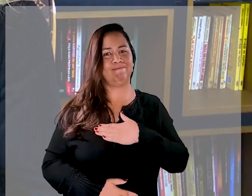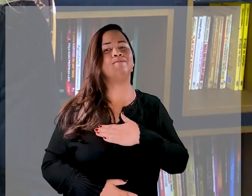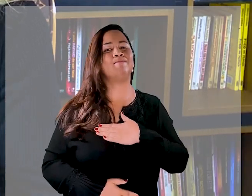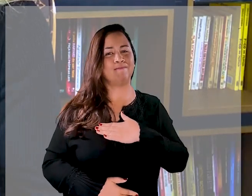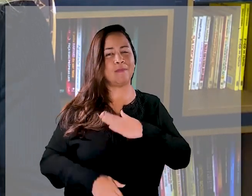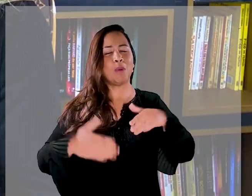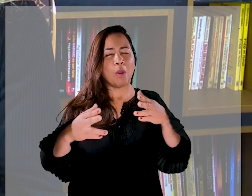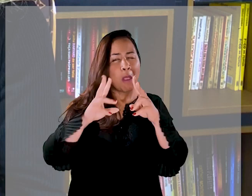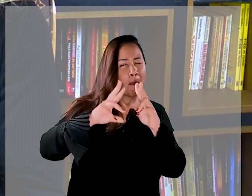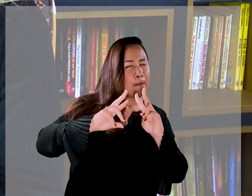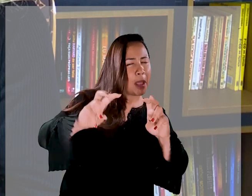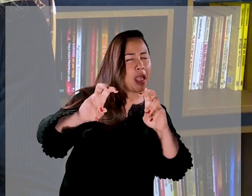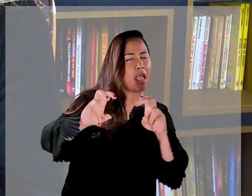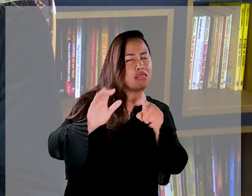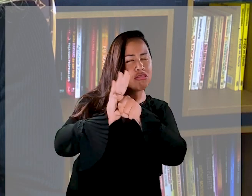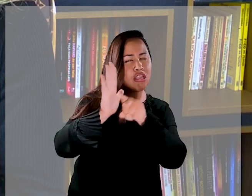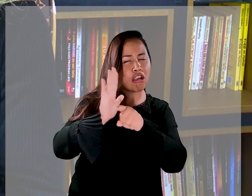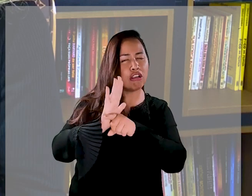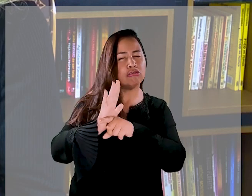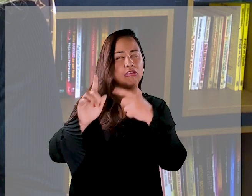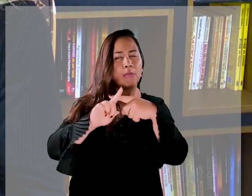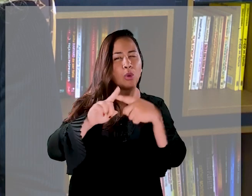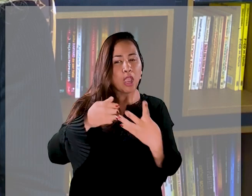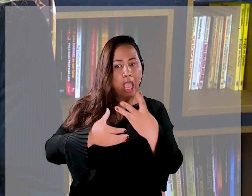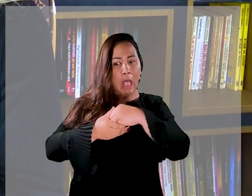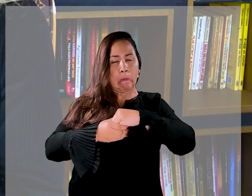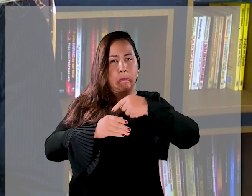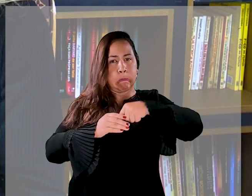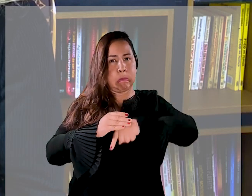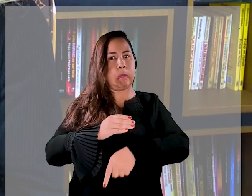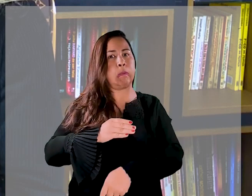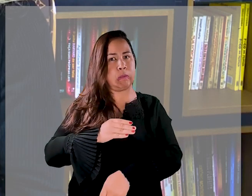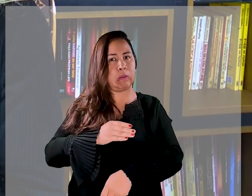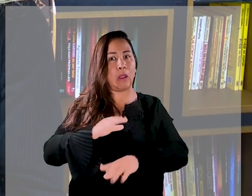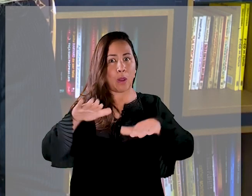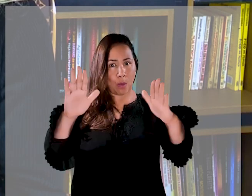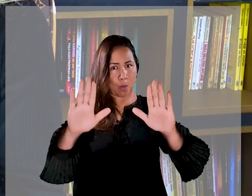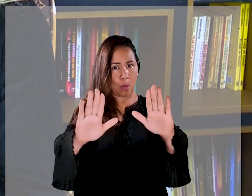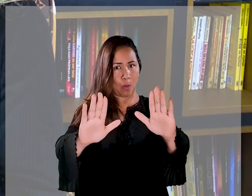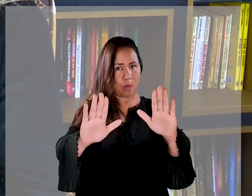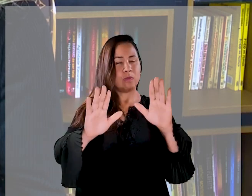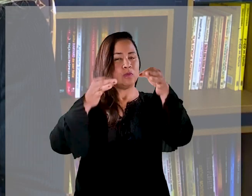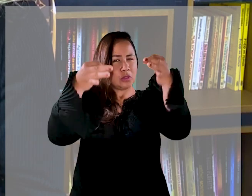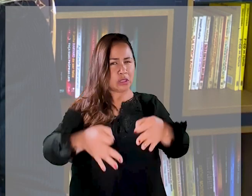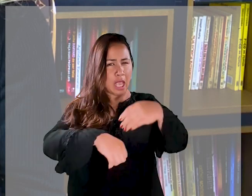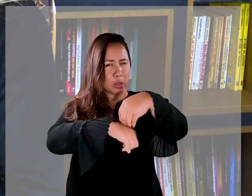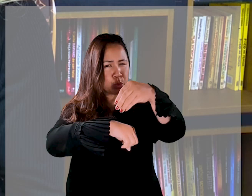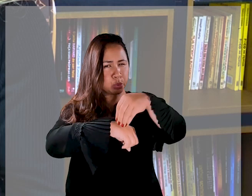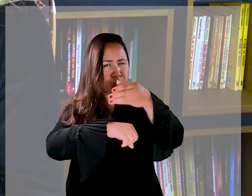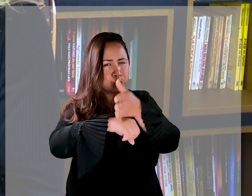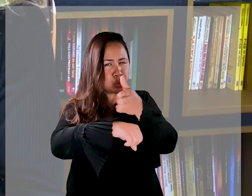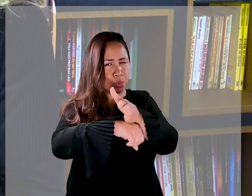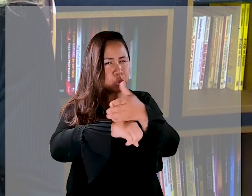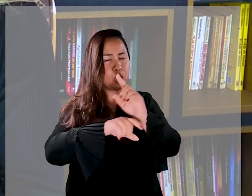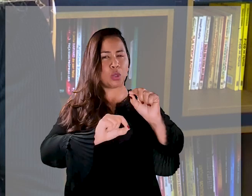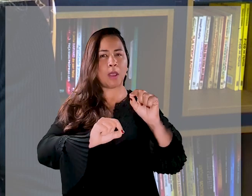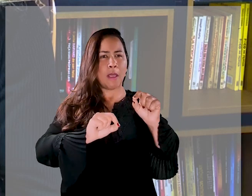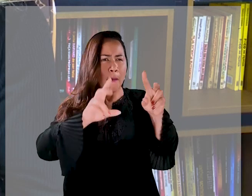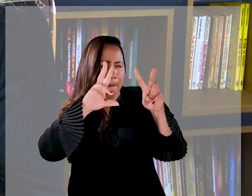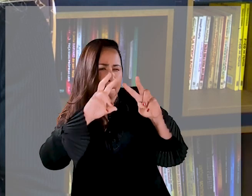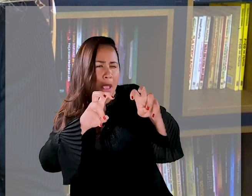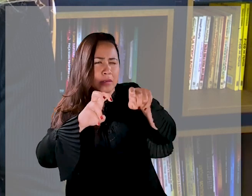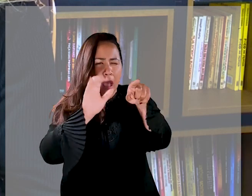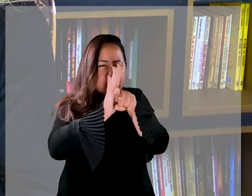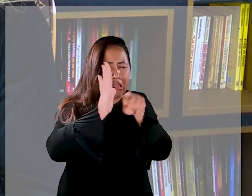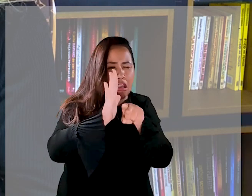algo ruim no outro, eu curo em mim. Eu calo a minha boca e eu curo em mim. Uma vez que aquilo que eu penso a respeito do outro não interessa ao